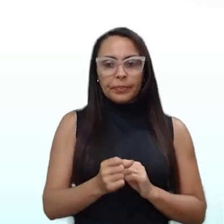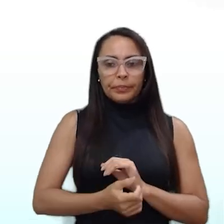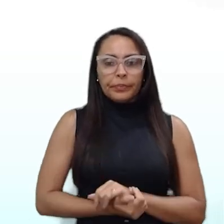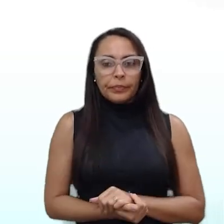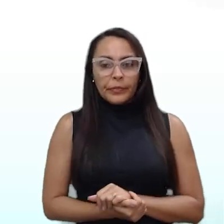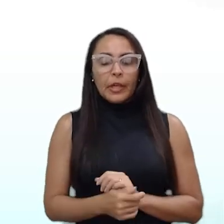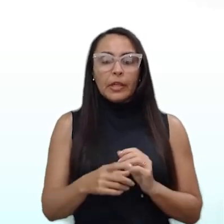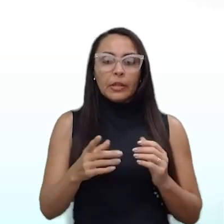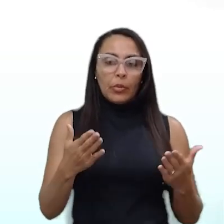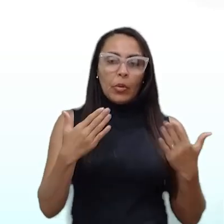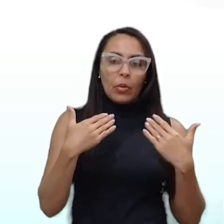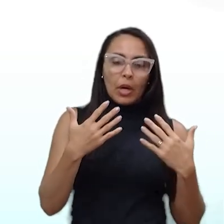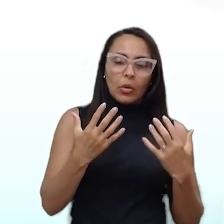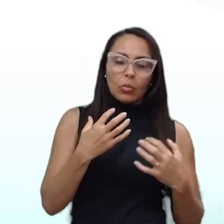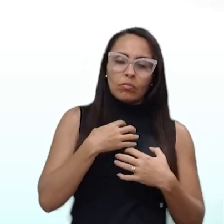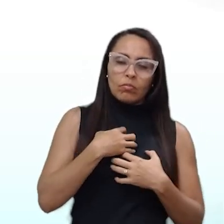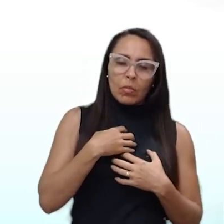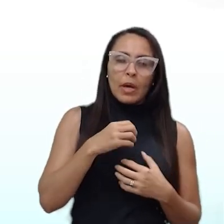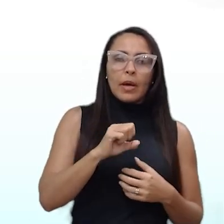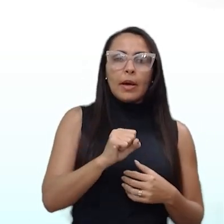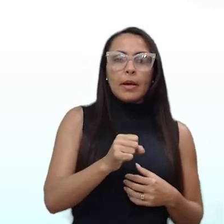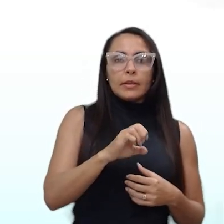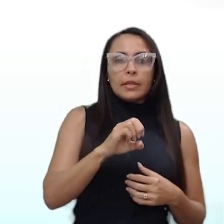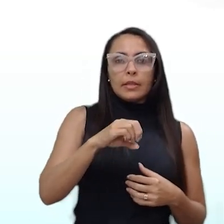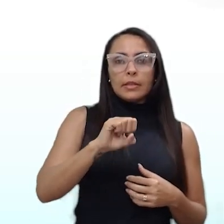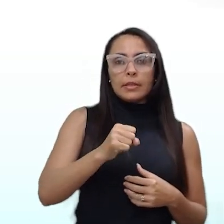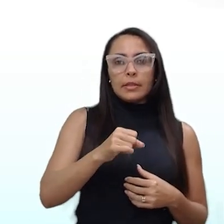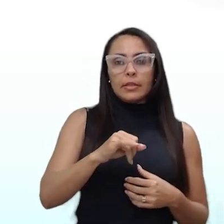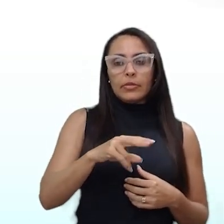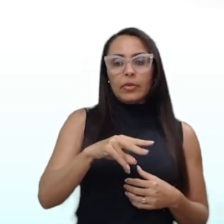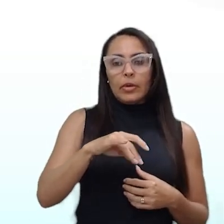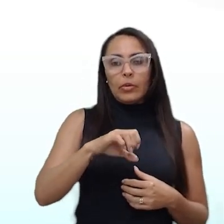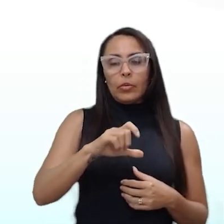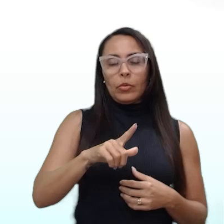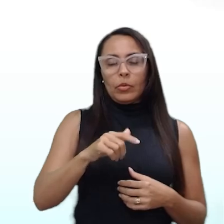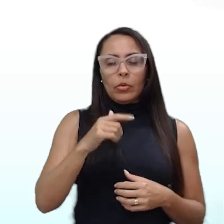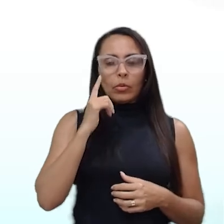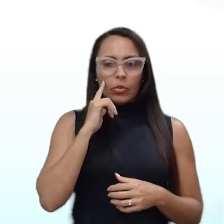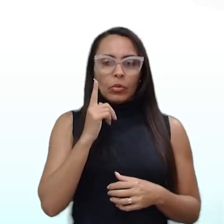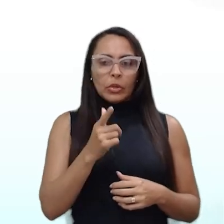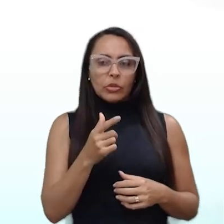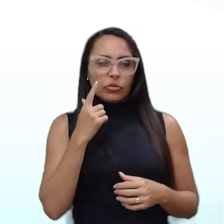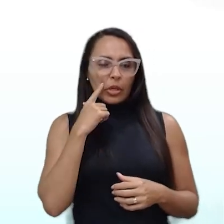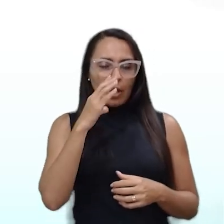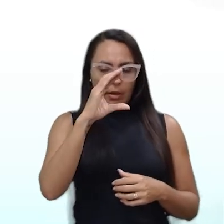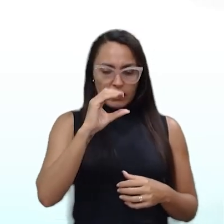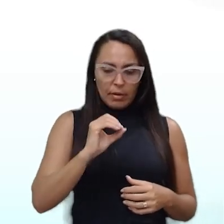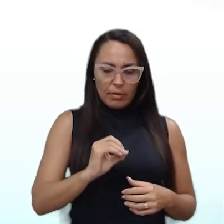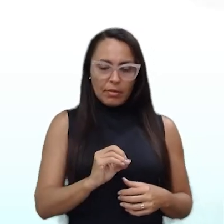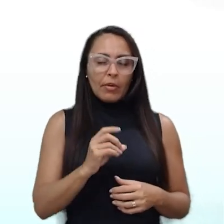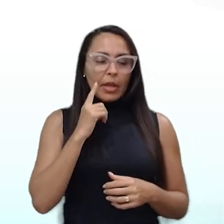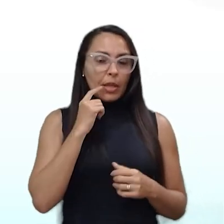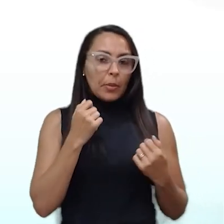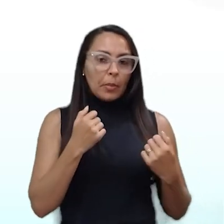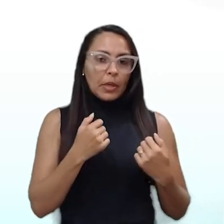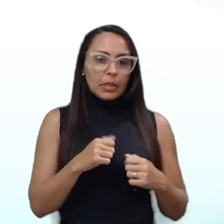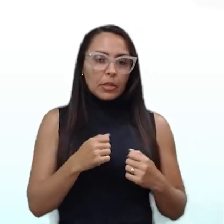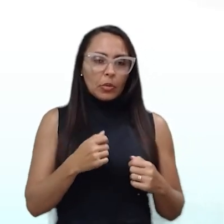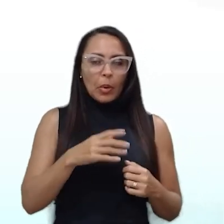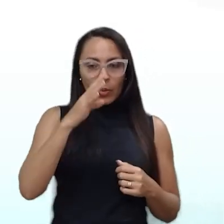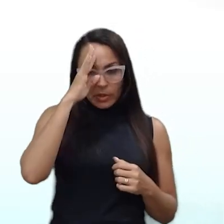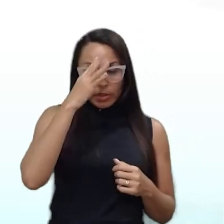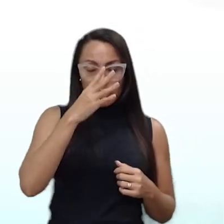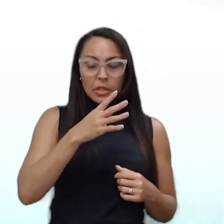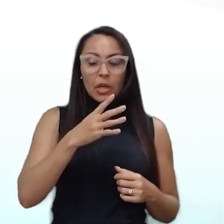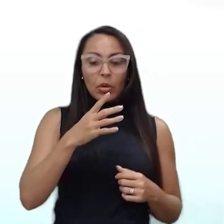Então, é um calor sensível do estado gelo, do estado sólido. Mas quando ele chega a 0 graus, ele precisa tomar uma decisão